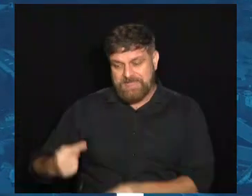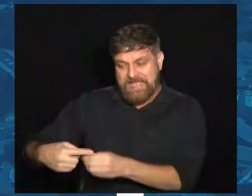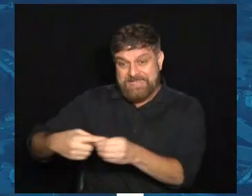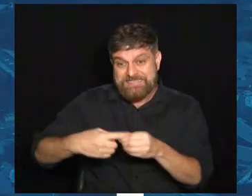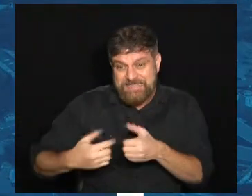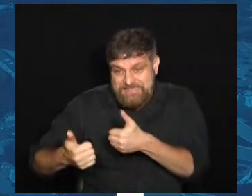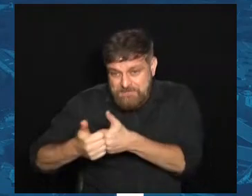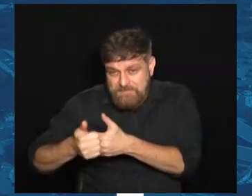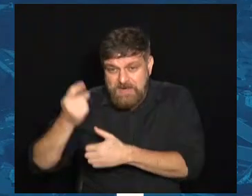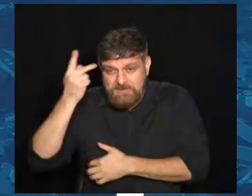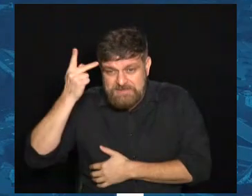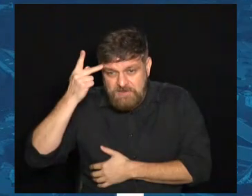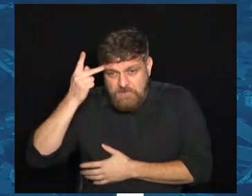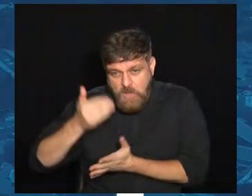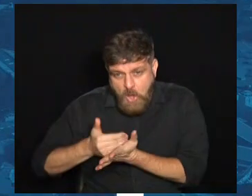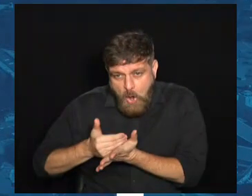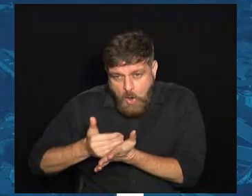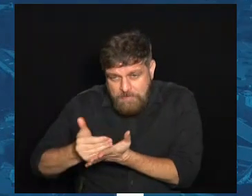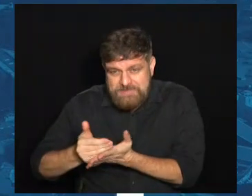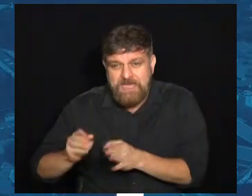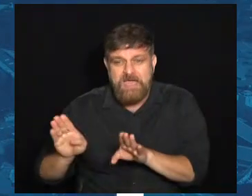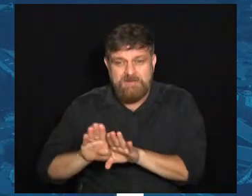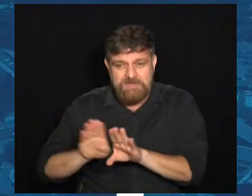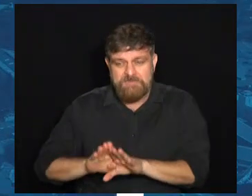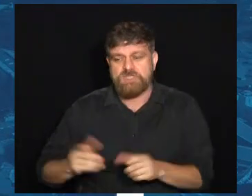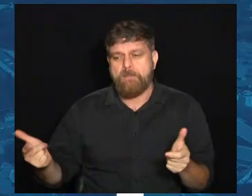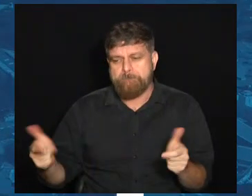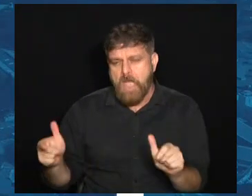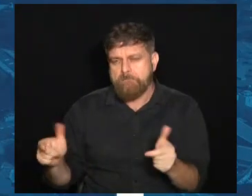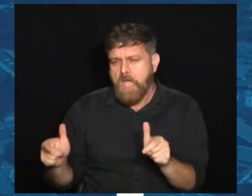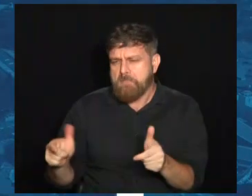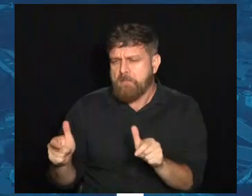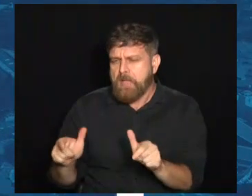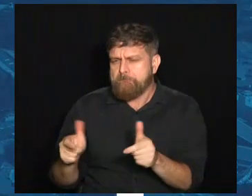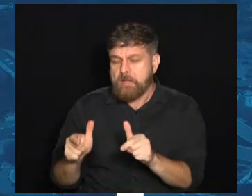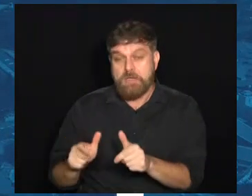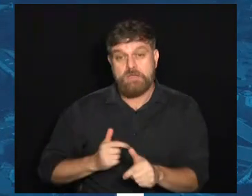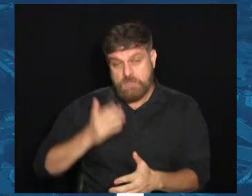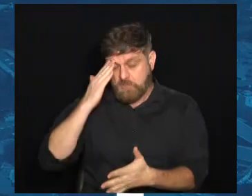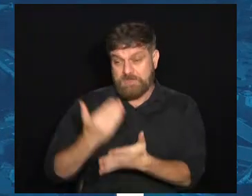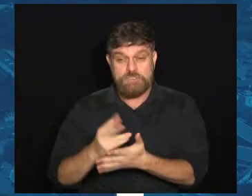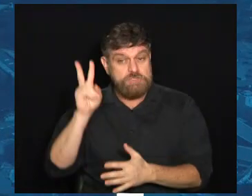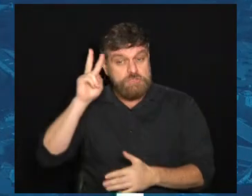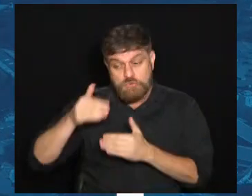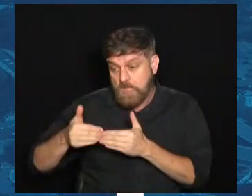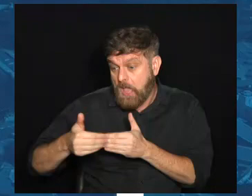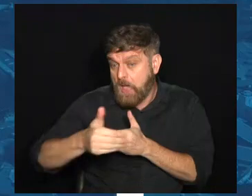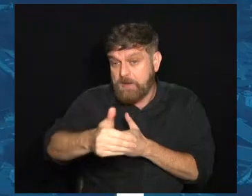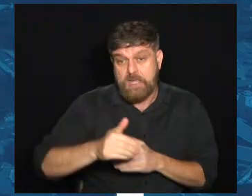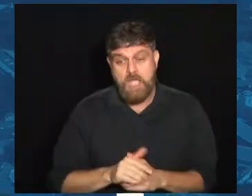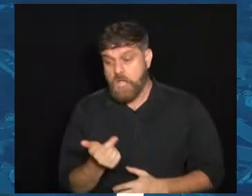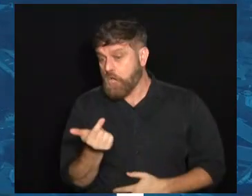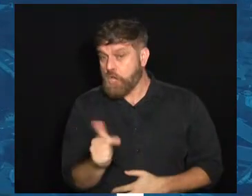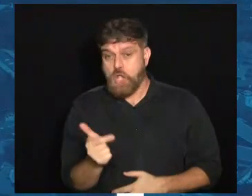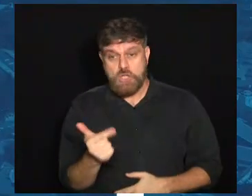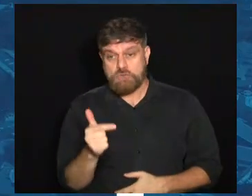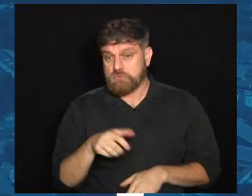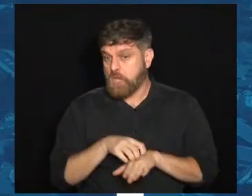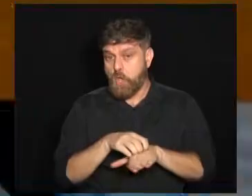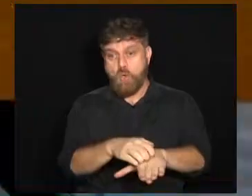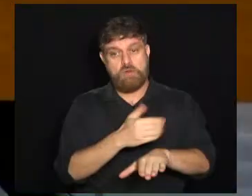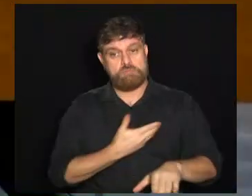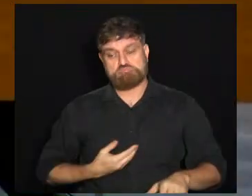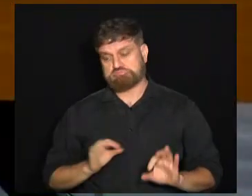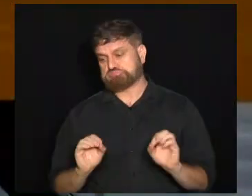também, eles já diminuíram drasticamente, e acho que a partir de segunda-feira também já não tem mais o transporte